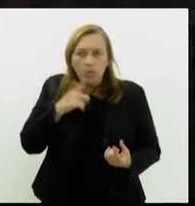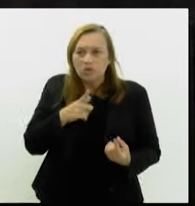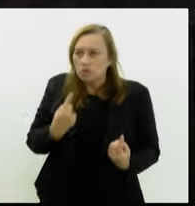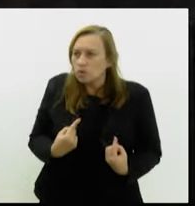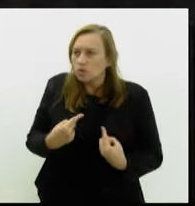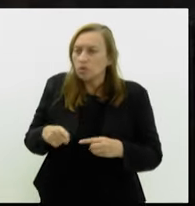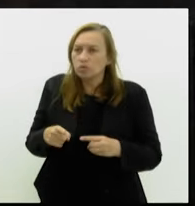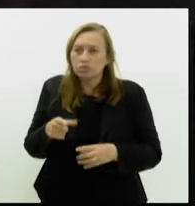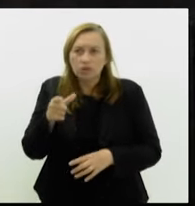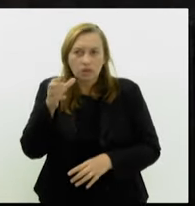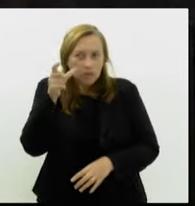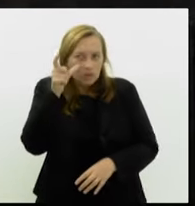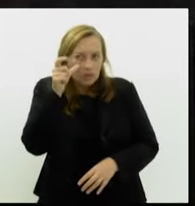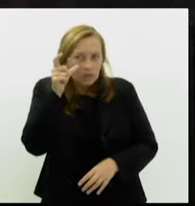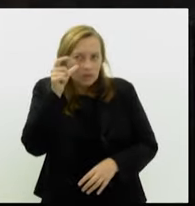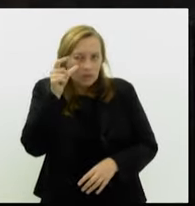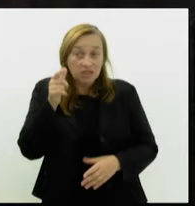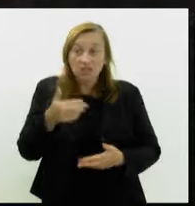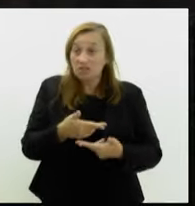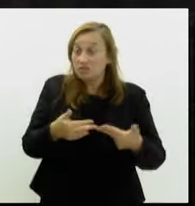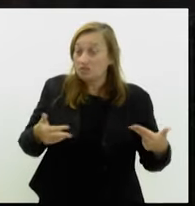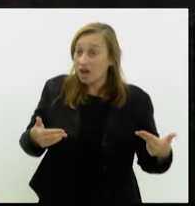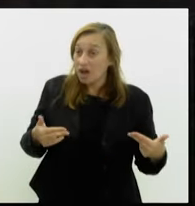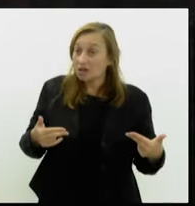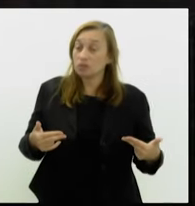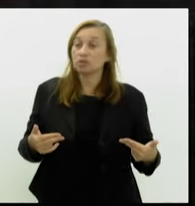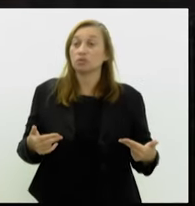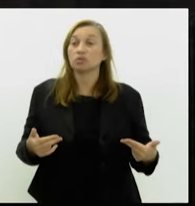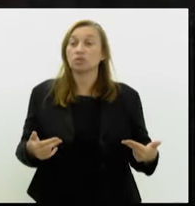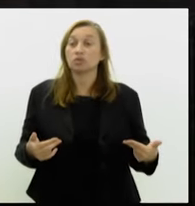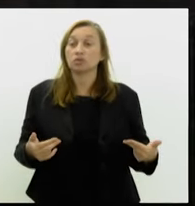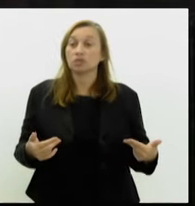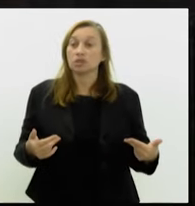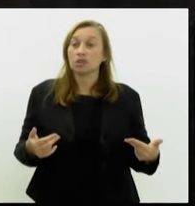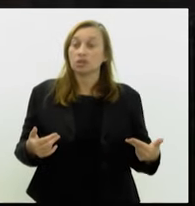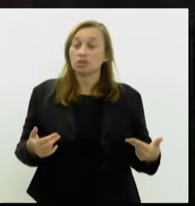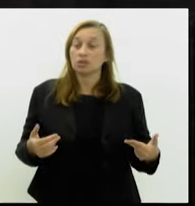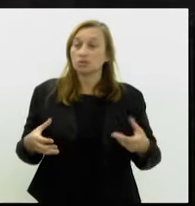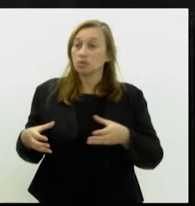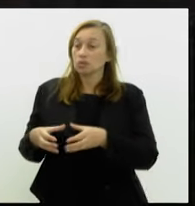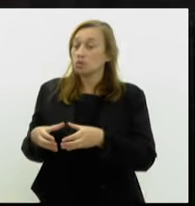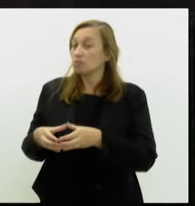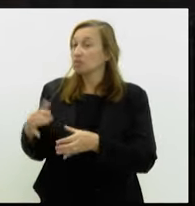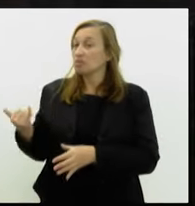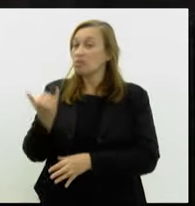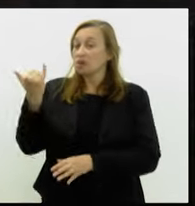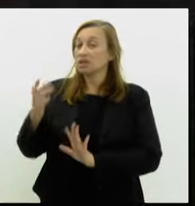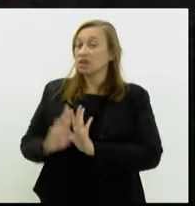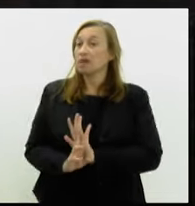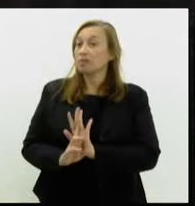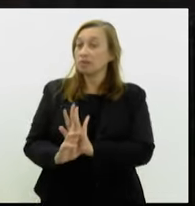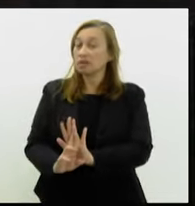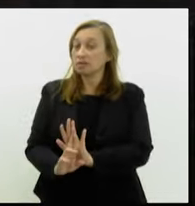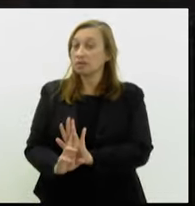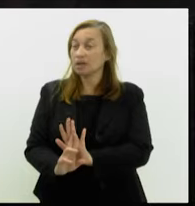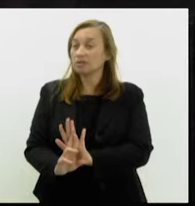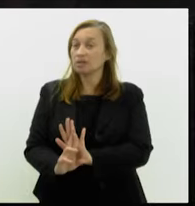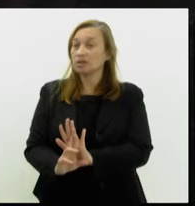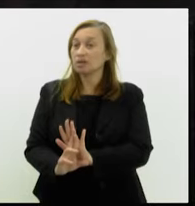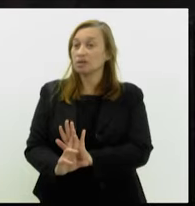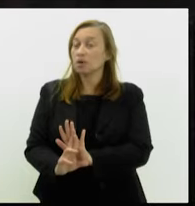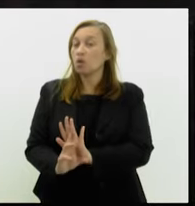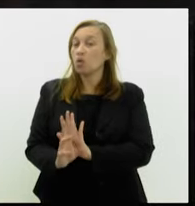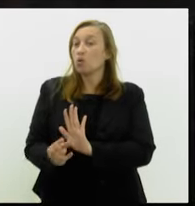os interesses de grandes conglomerados que representavam de a forma promíscua